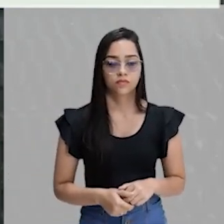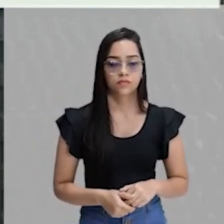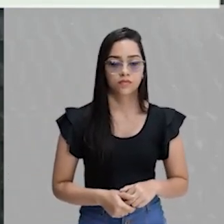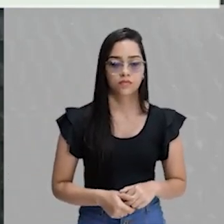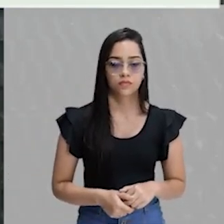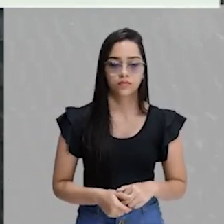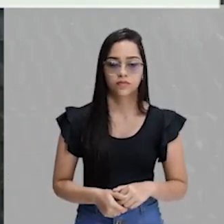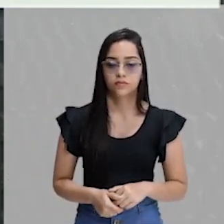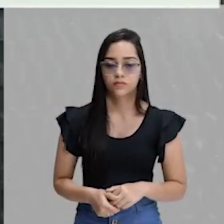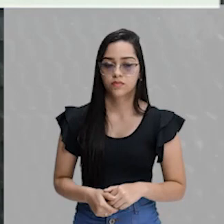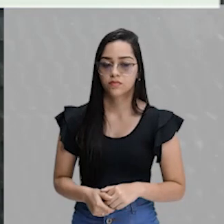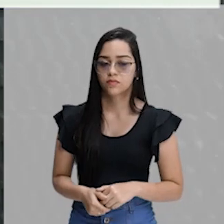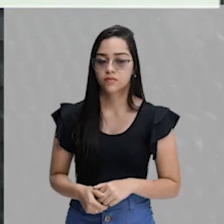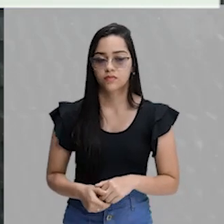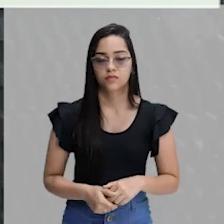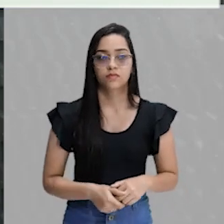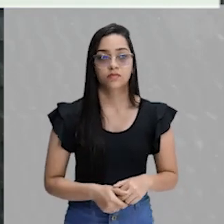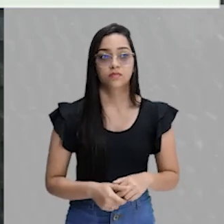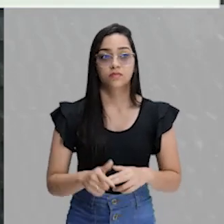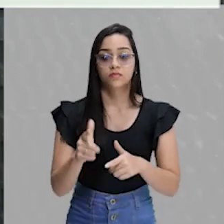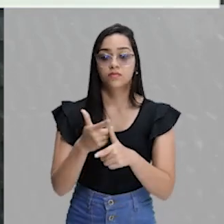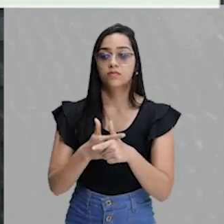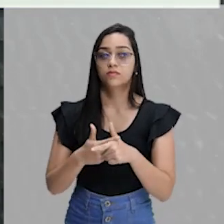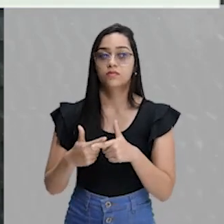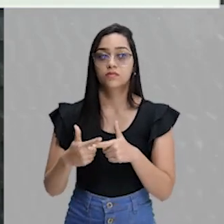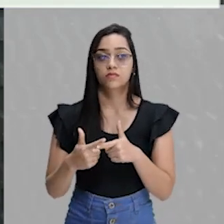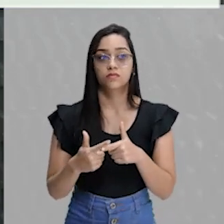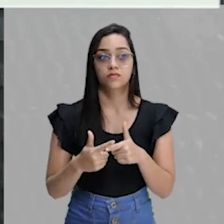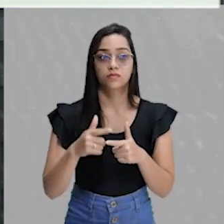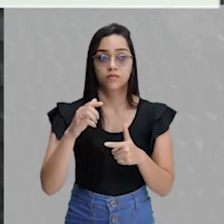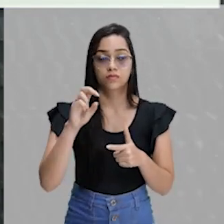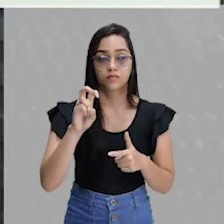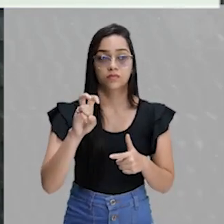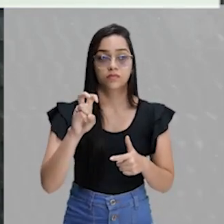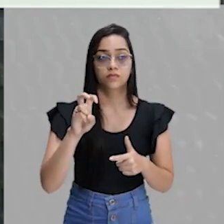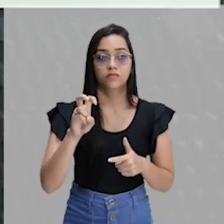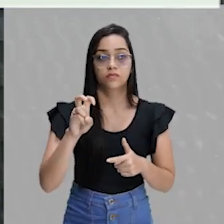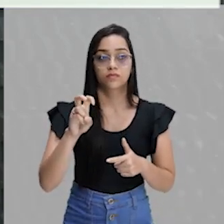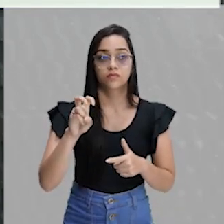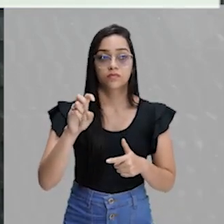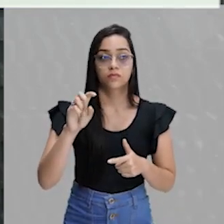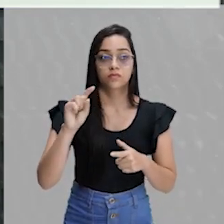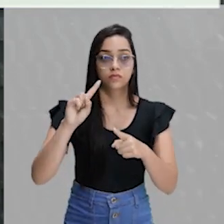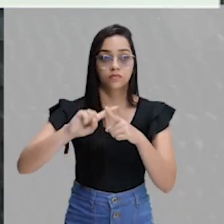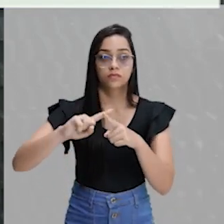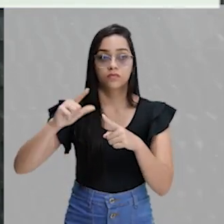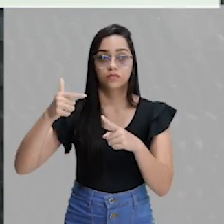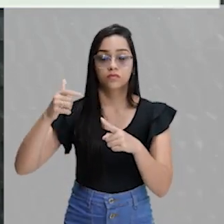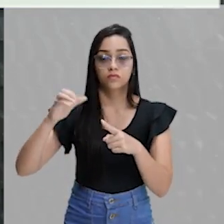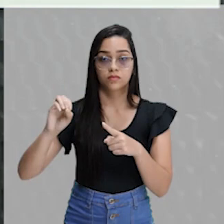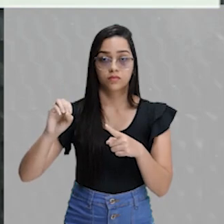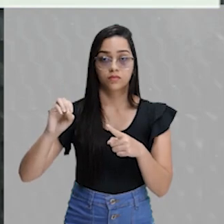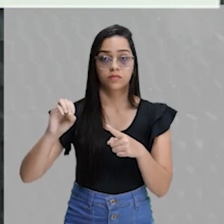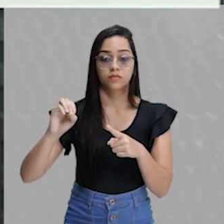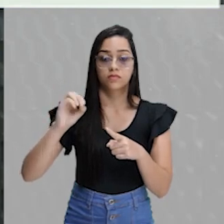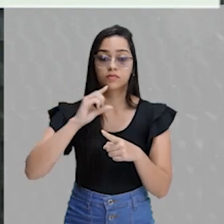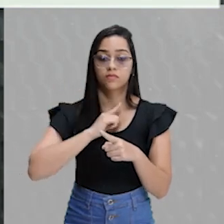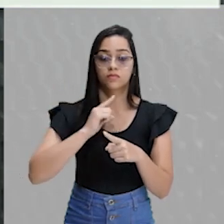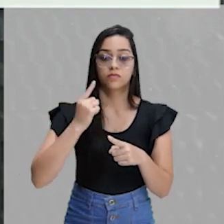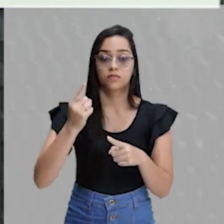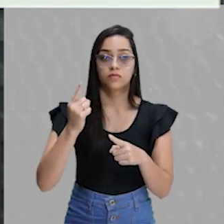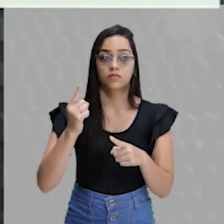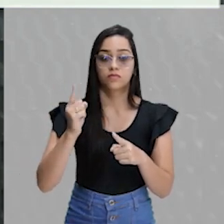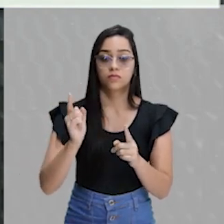10 a terceira, certo? Dividido por 5 vezes 10, tem um